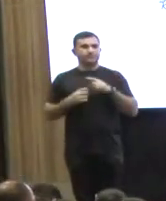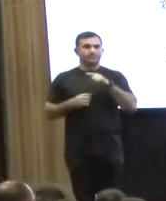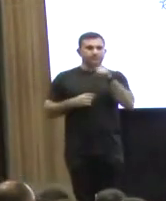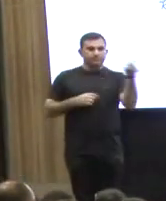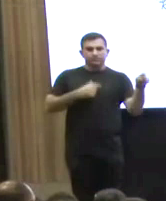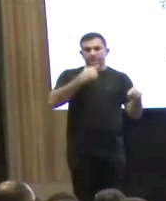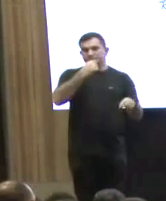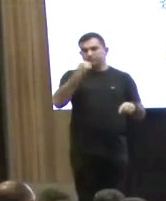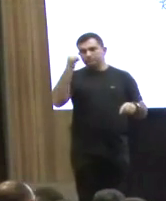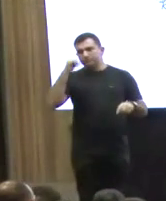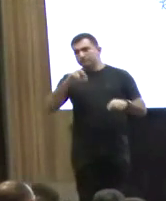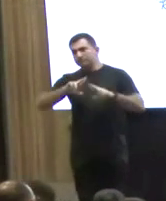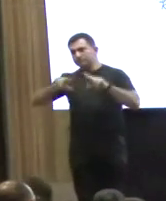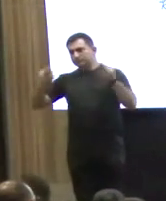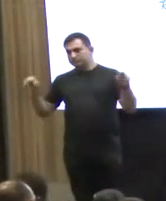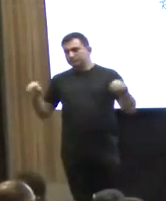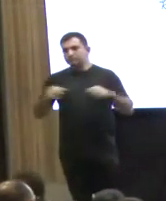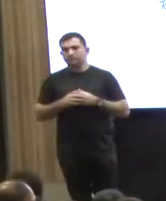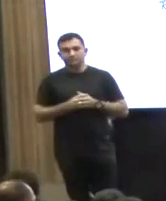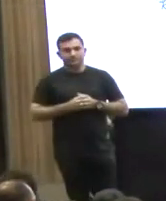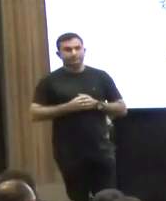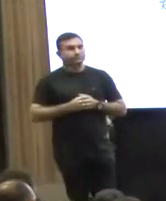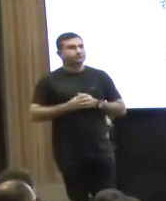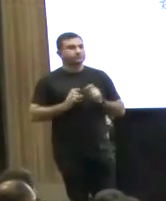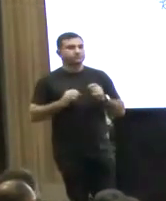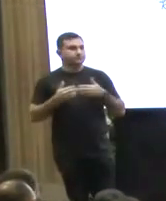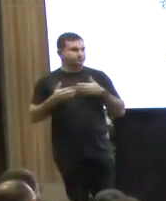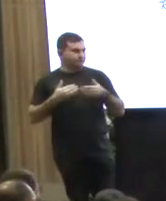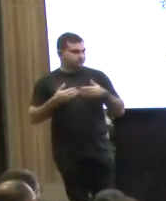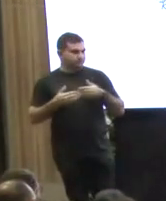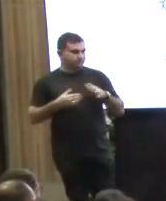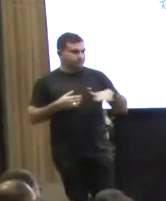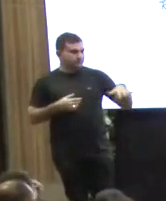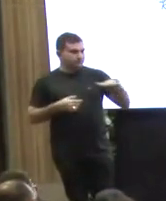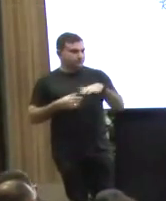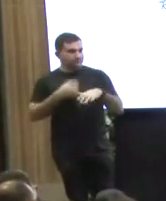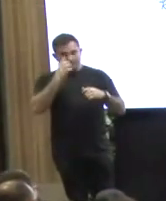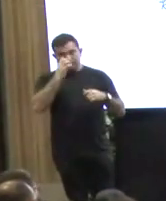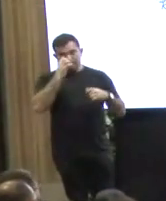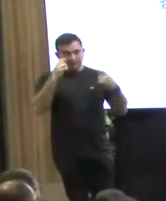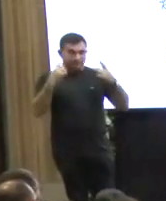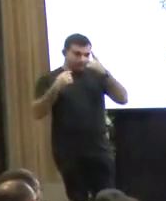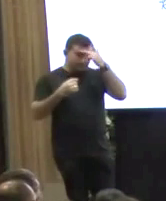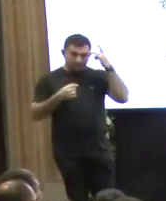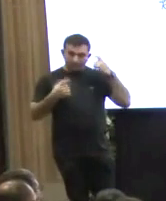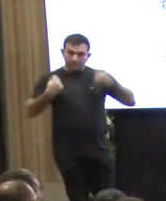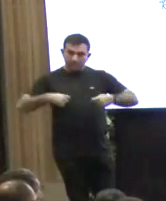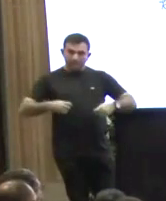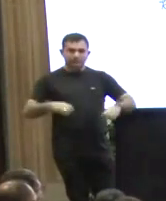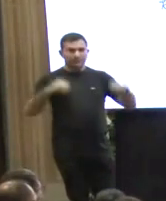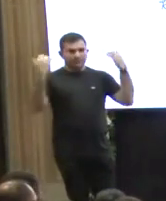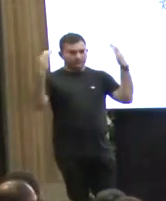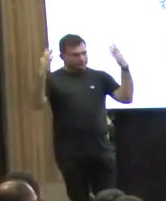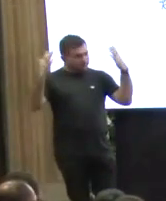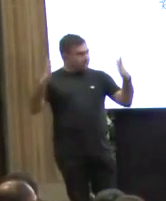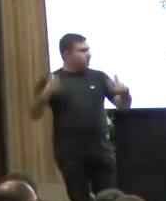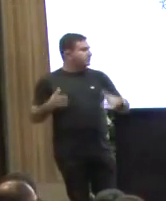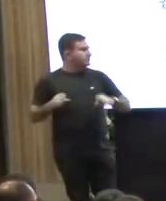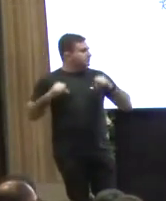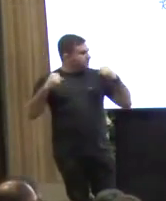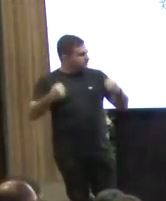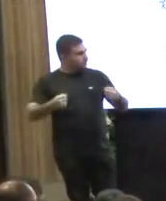discurso do ponto de vista político muito mais potente do que simplesmente coitadinho dessa gente, que merece ser acudida porque senão eles ficam fora da universidade.